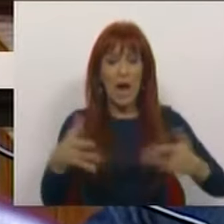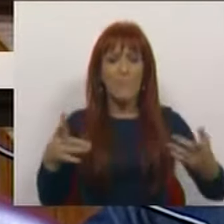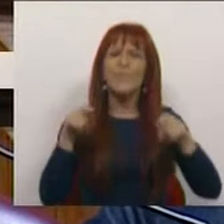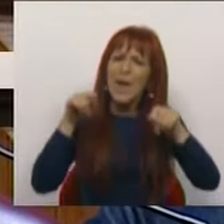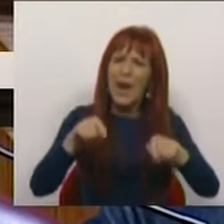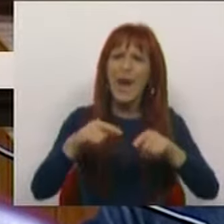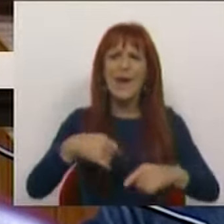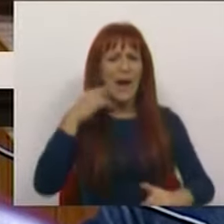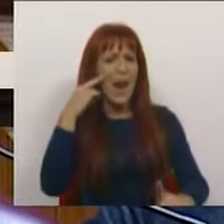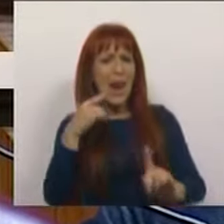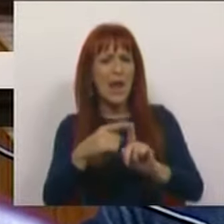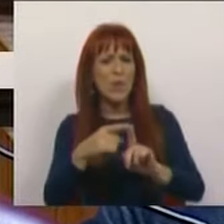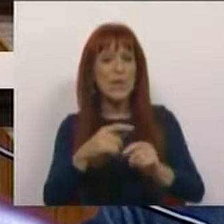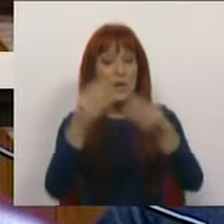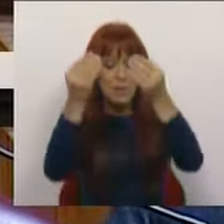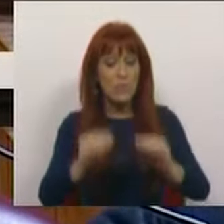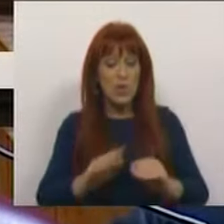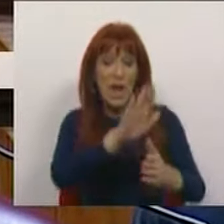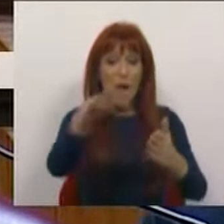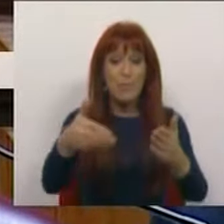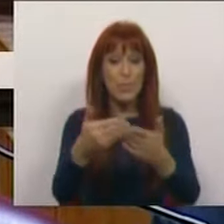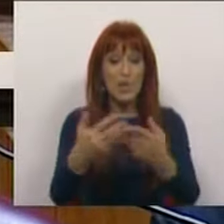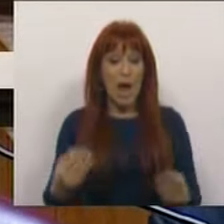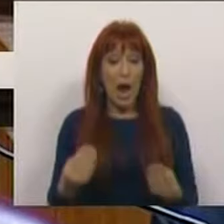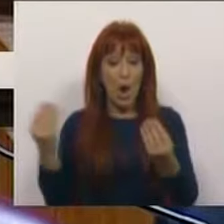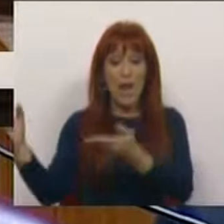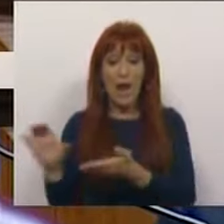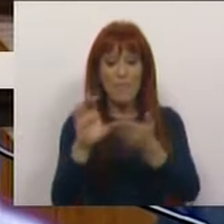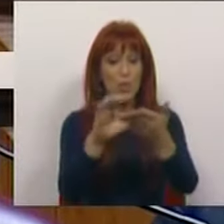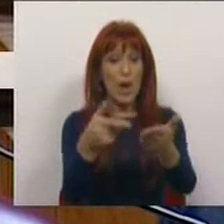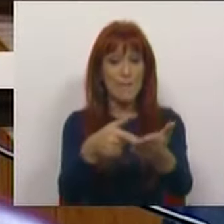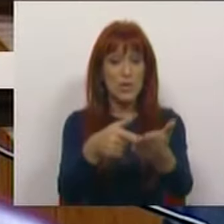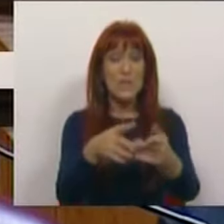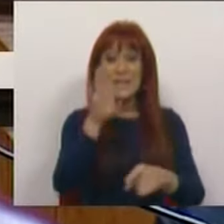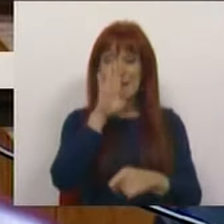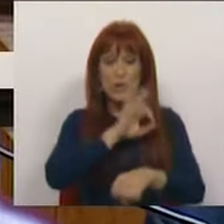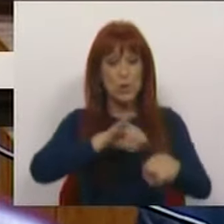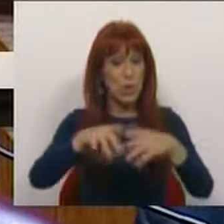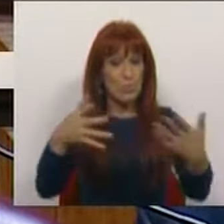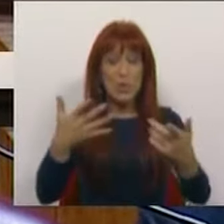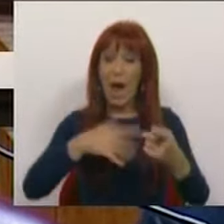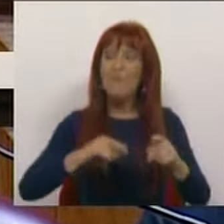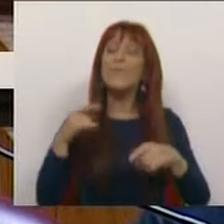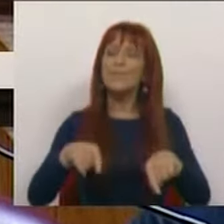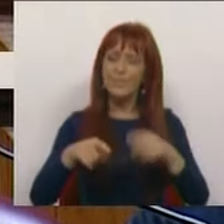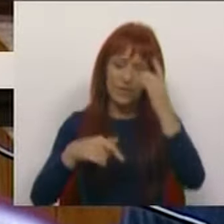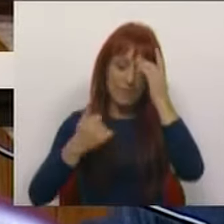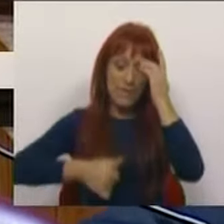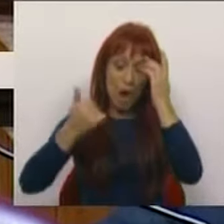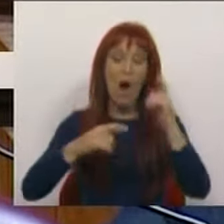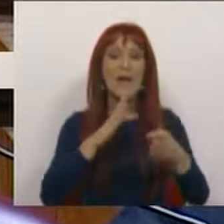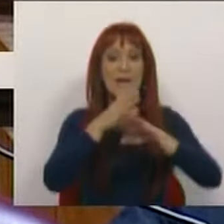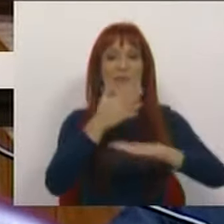É neste sentido que está formulada a proposta que agora avocamos. Se os senhores deputados querem mesmo melhorar